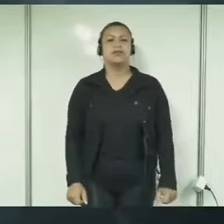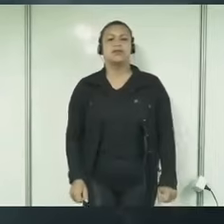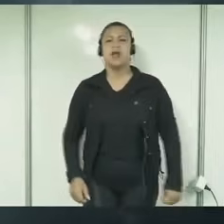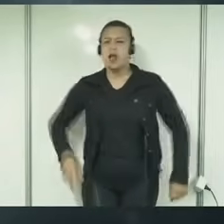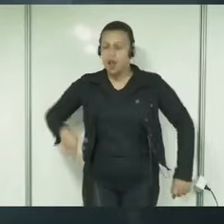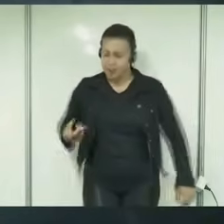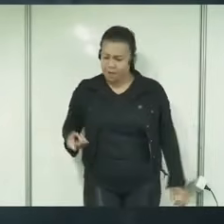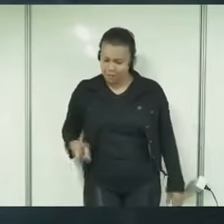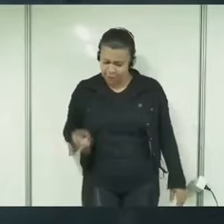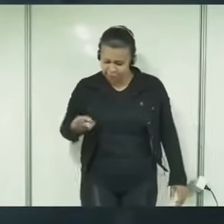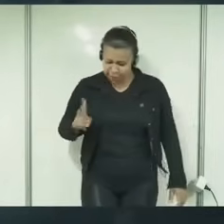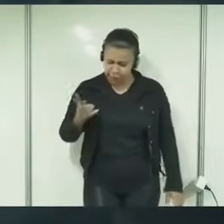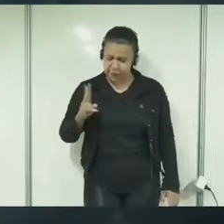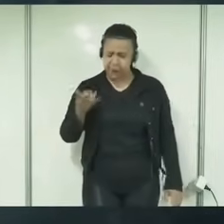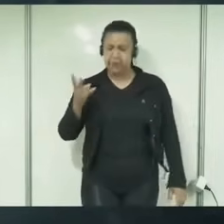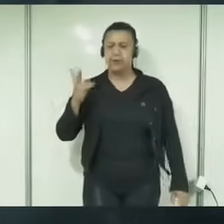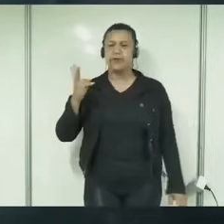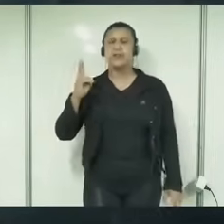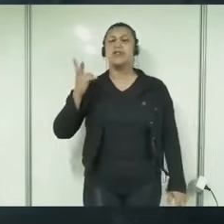Vitorioso